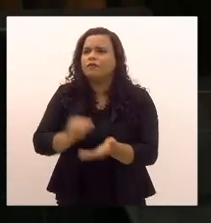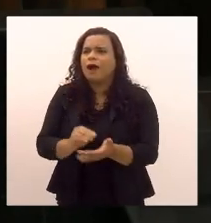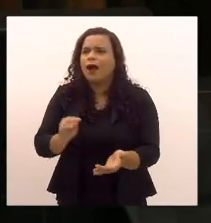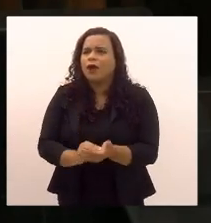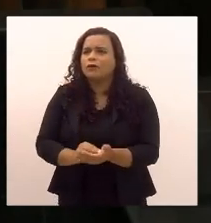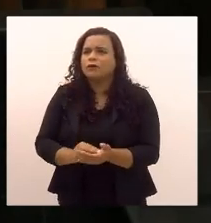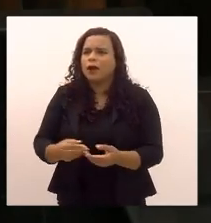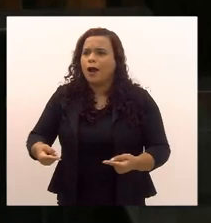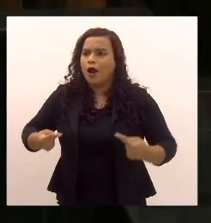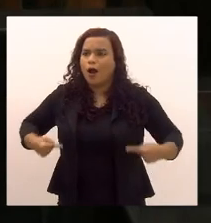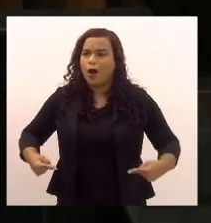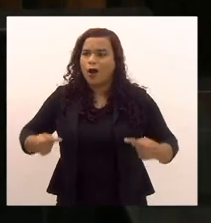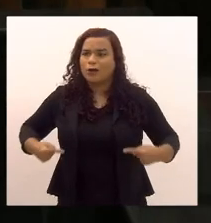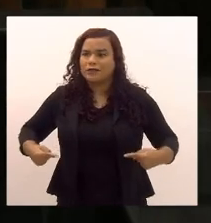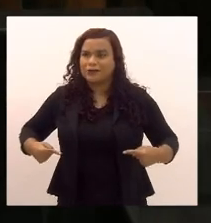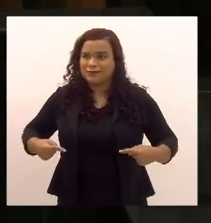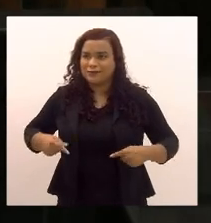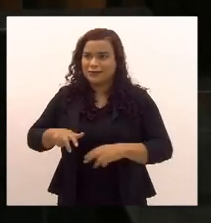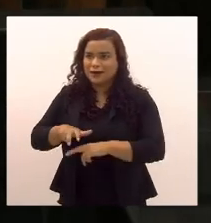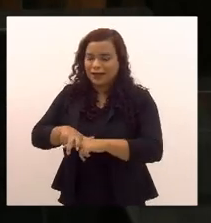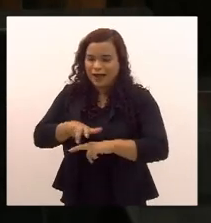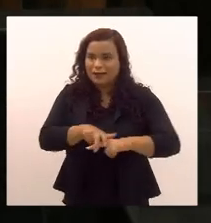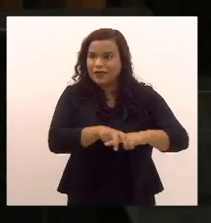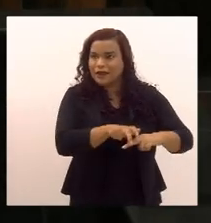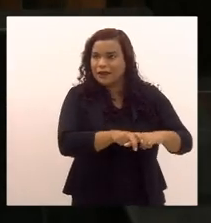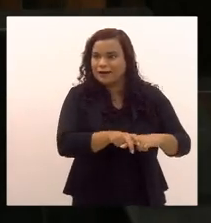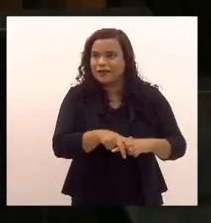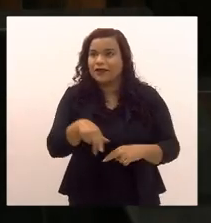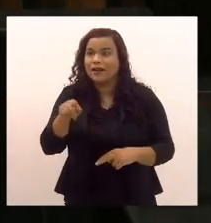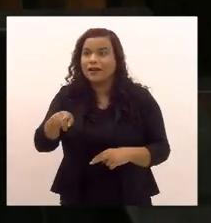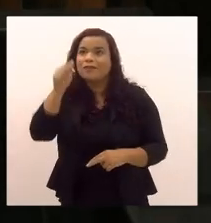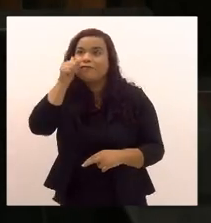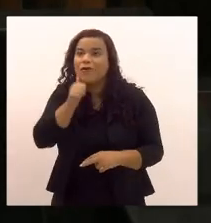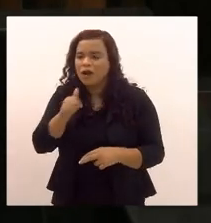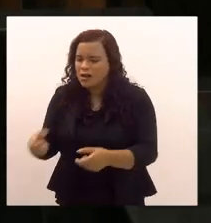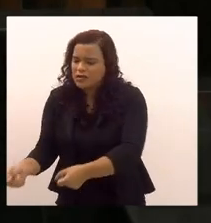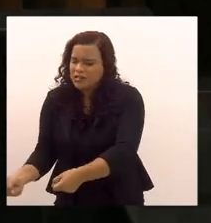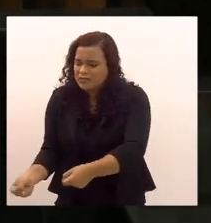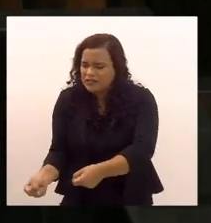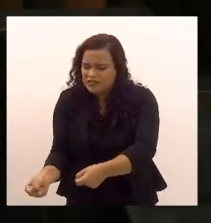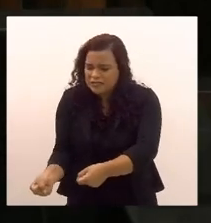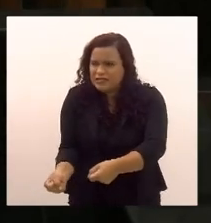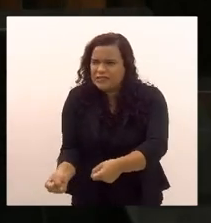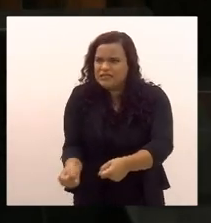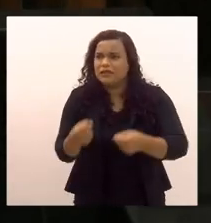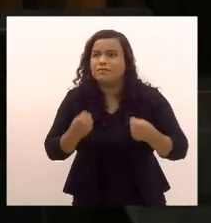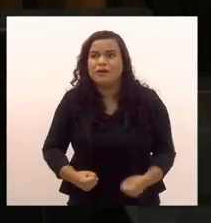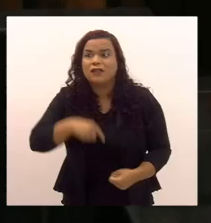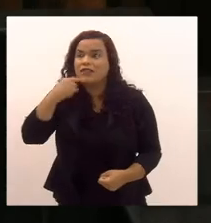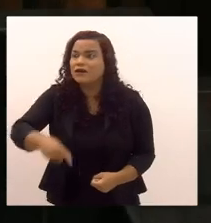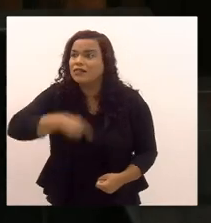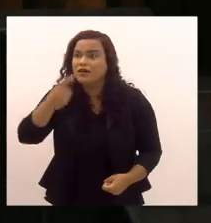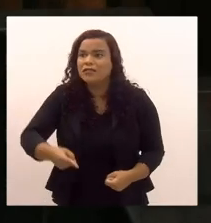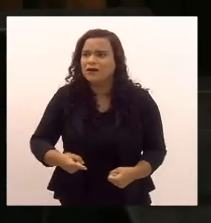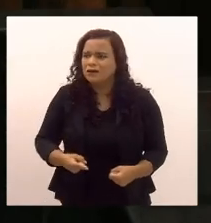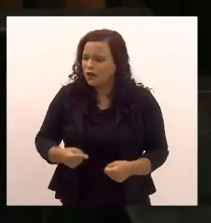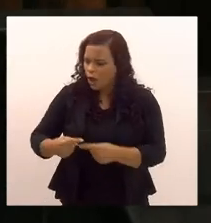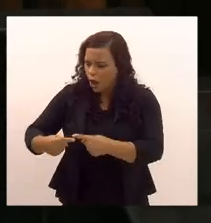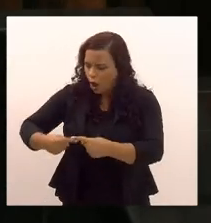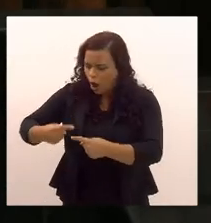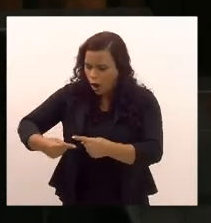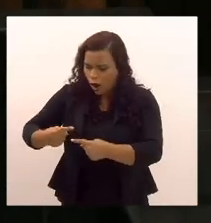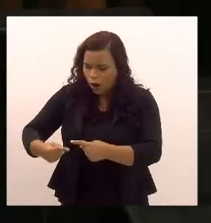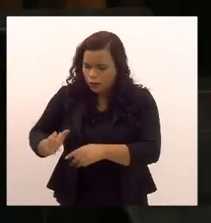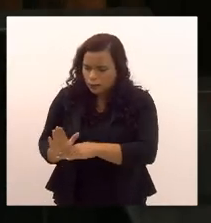e as senhoras não consegue arrastar essa cadeira pesada e eu quero saber